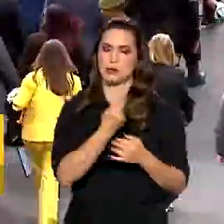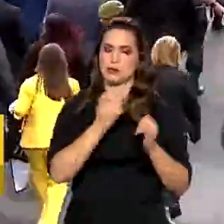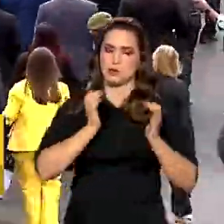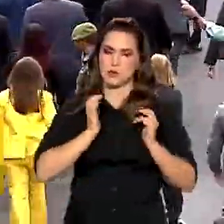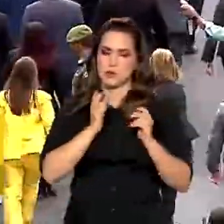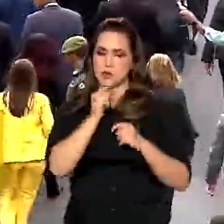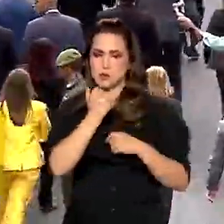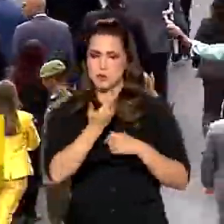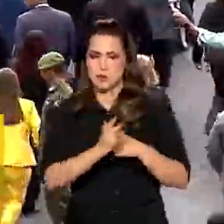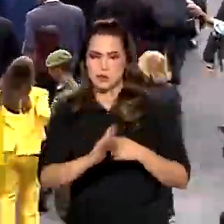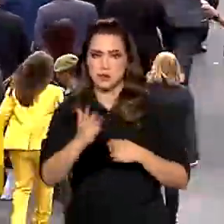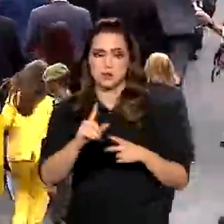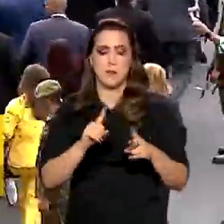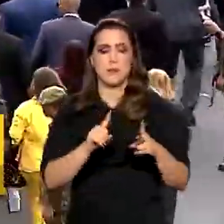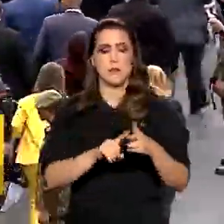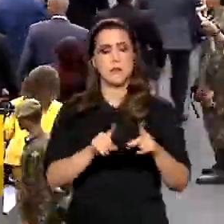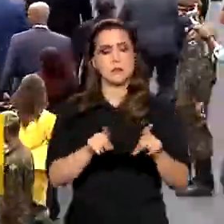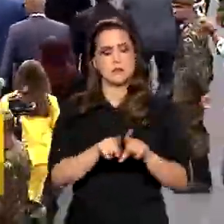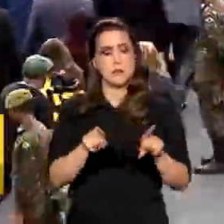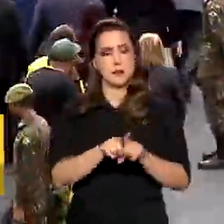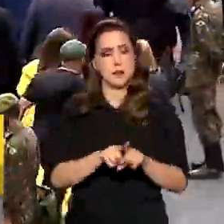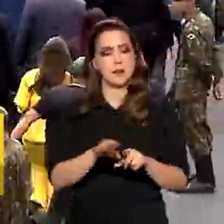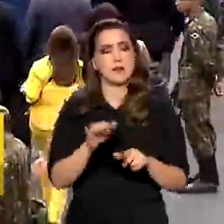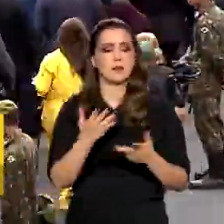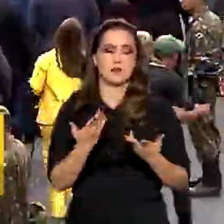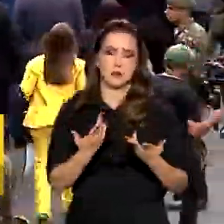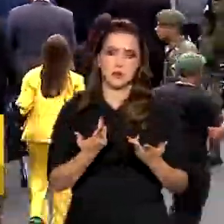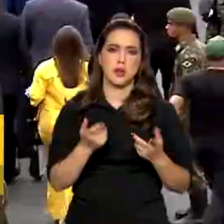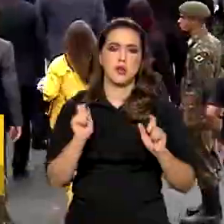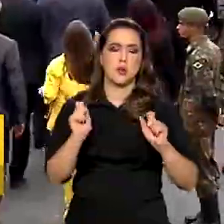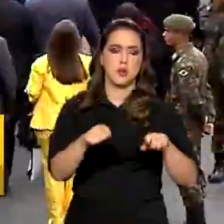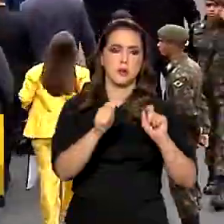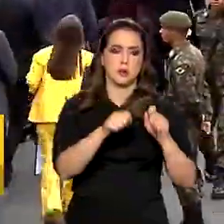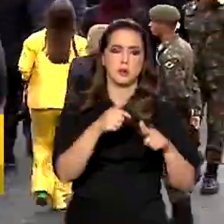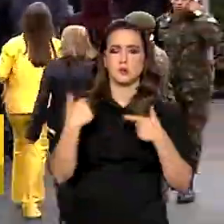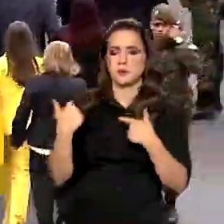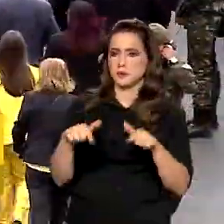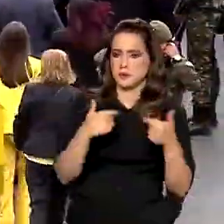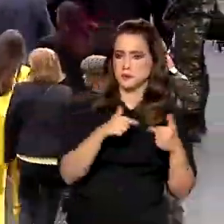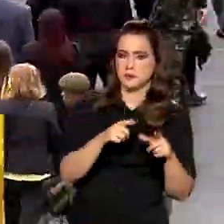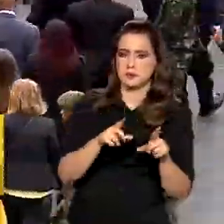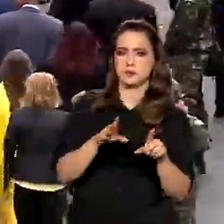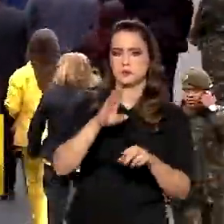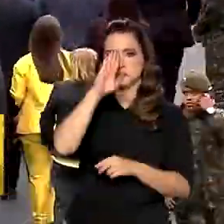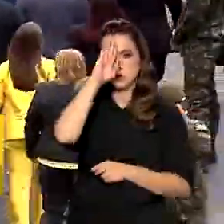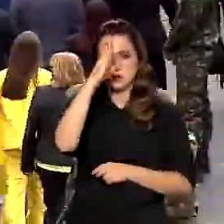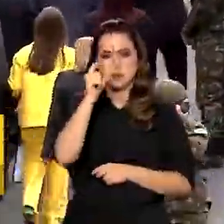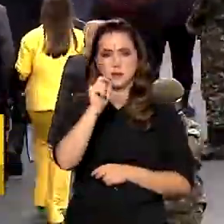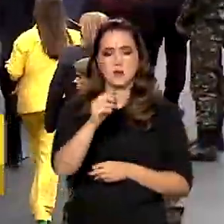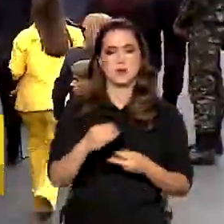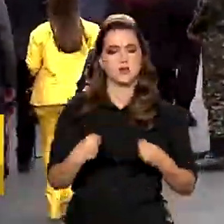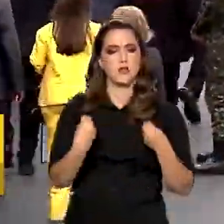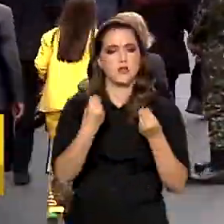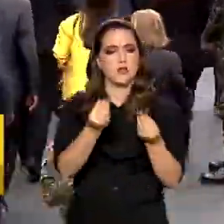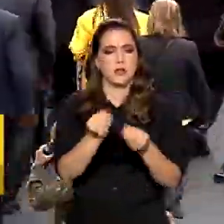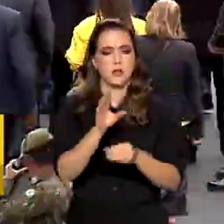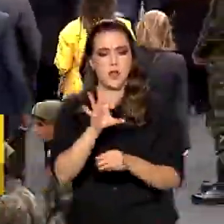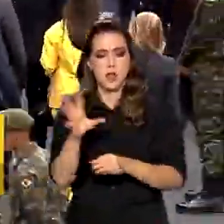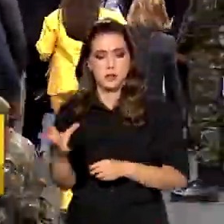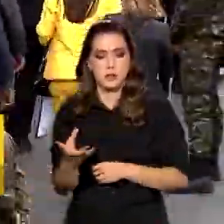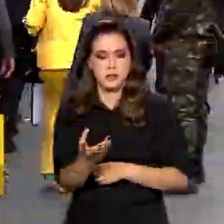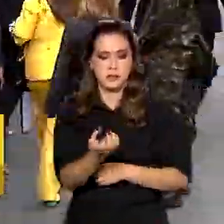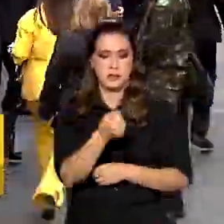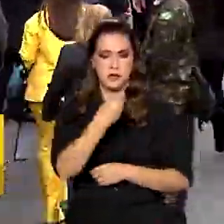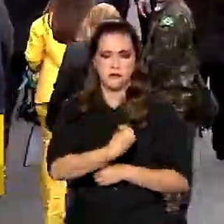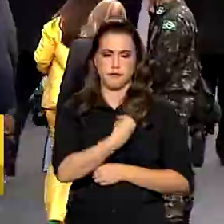mar. Entretanto, a Marinha também tem a função, principal, de contribuir para a salvaguarda da vida no